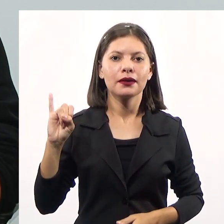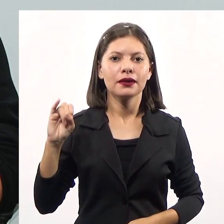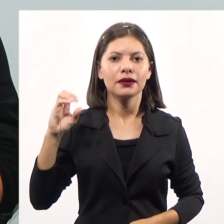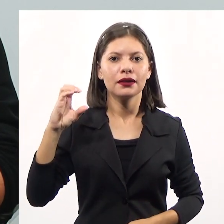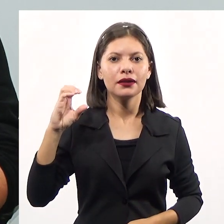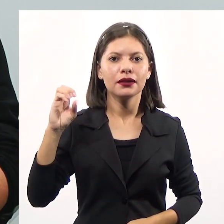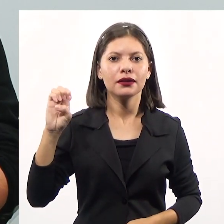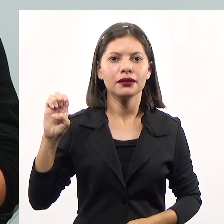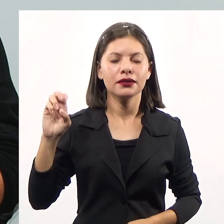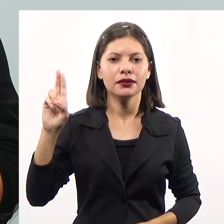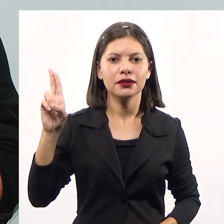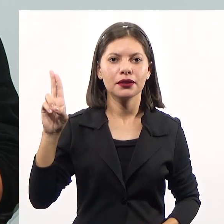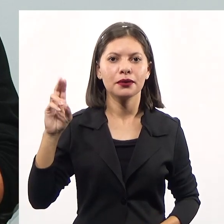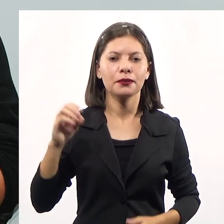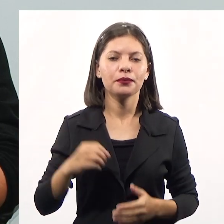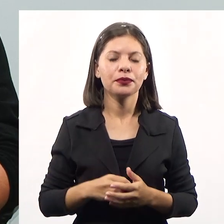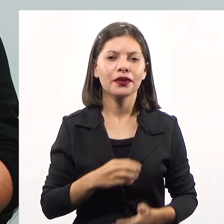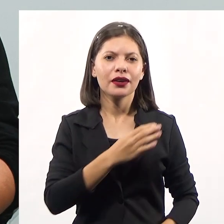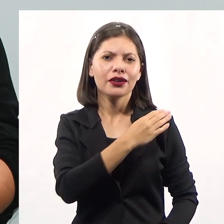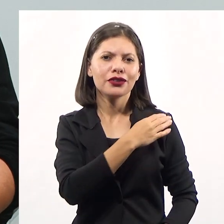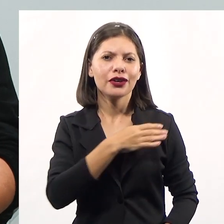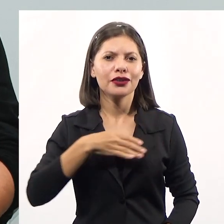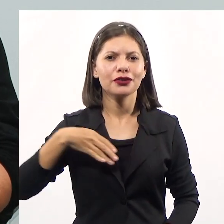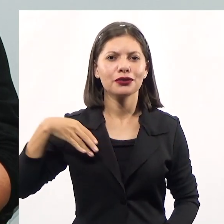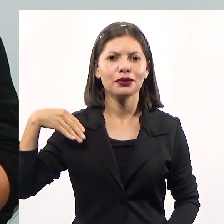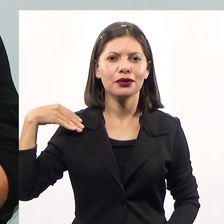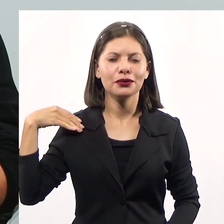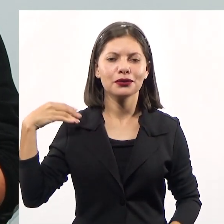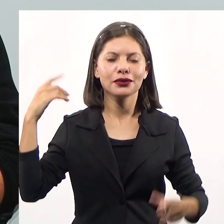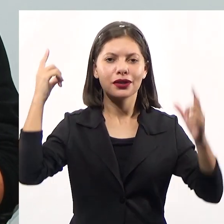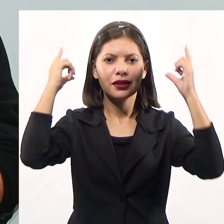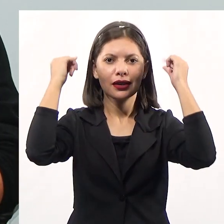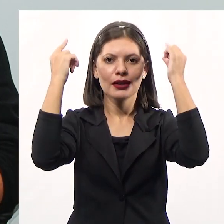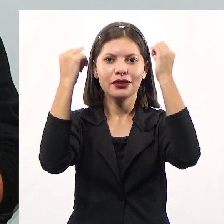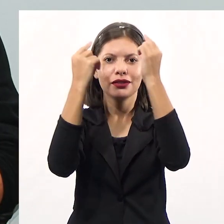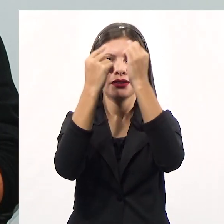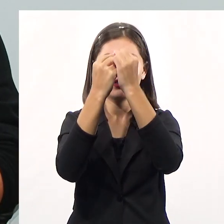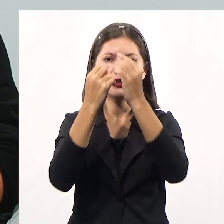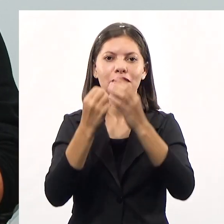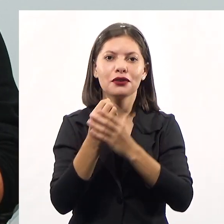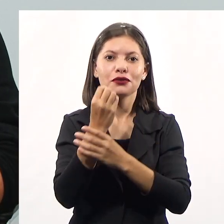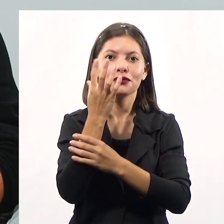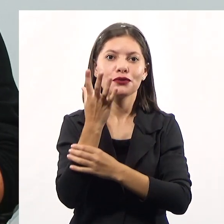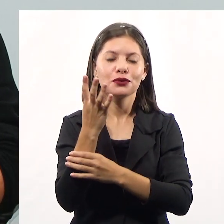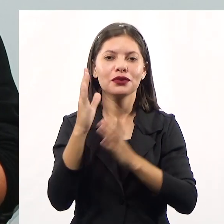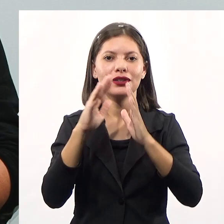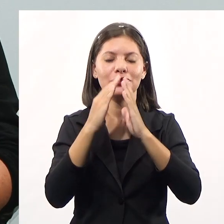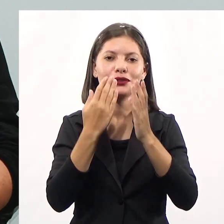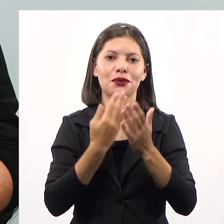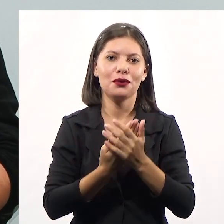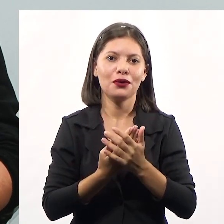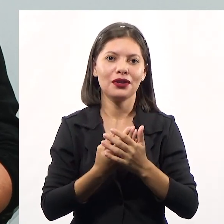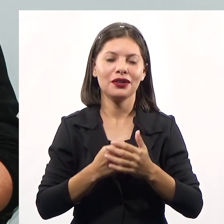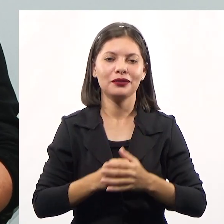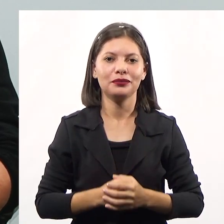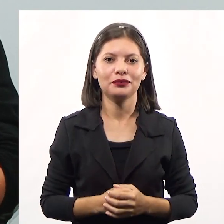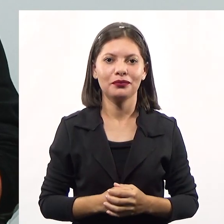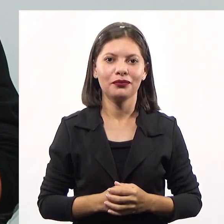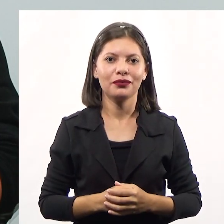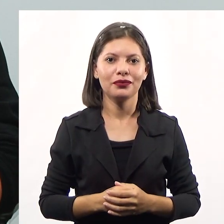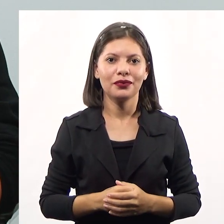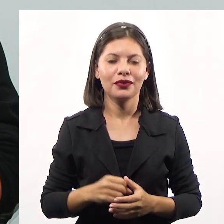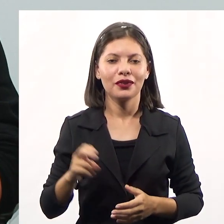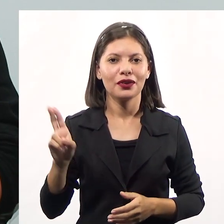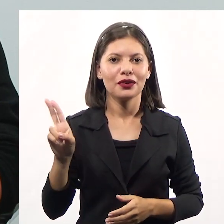Aristóteles, né? Então, na Grécia Antiga, Aristóteles funda uma escola secundarista. Ele não tinha esse nome, né,